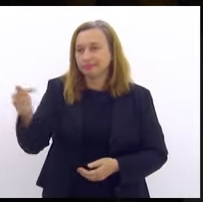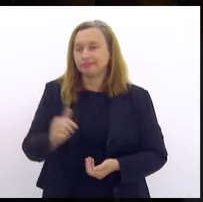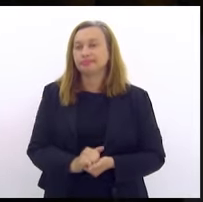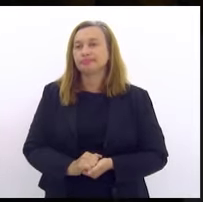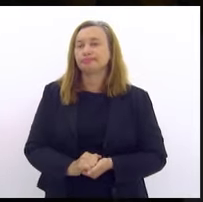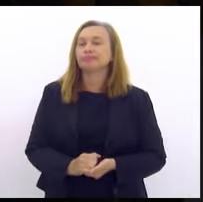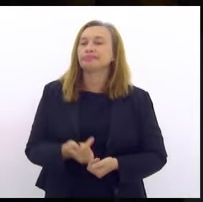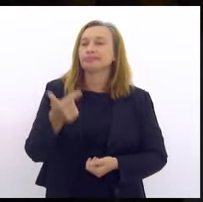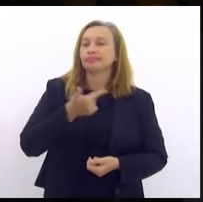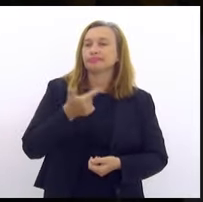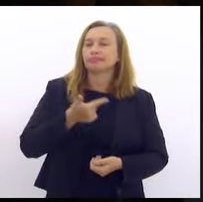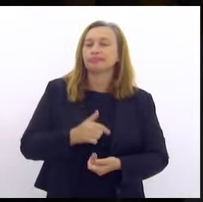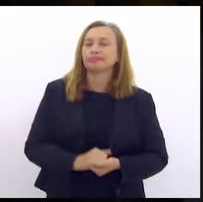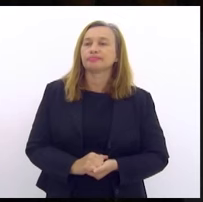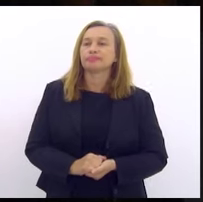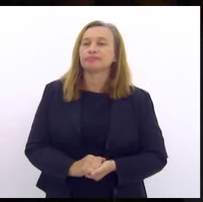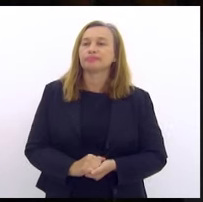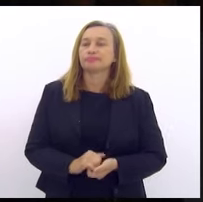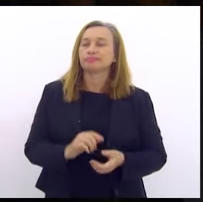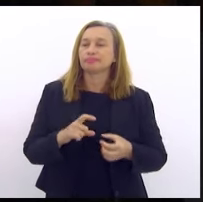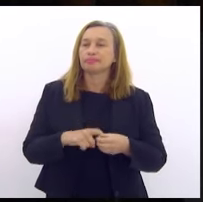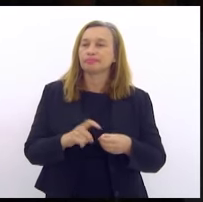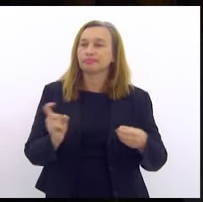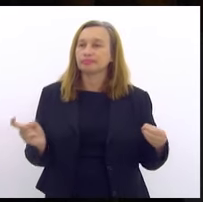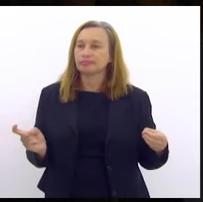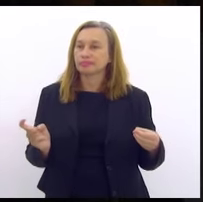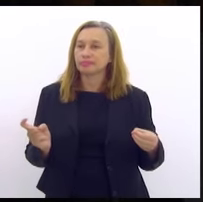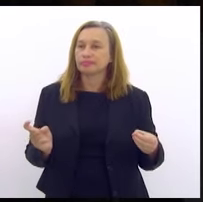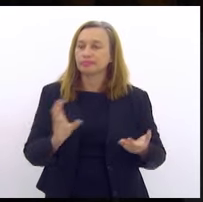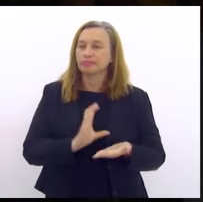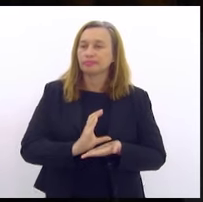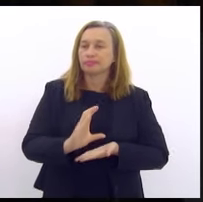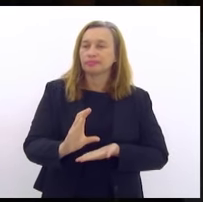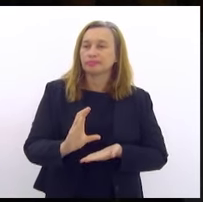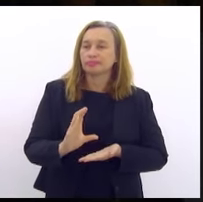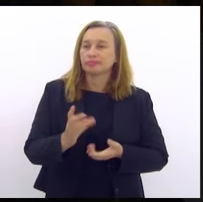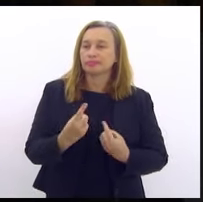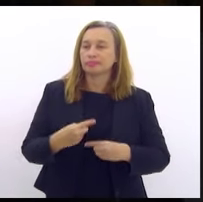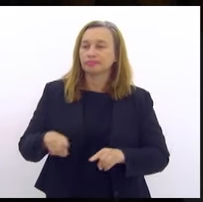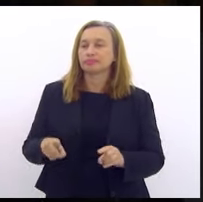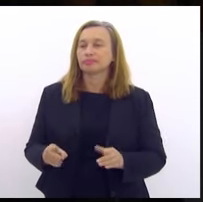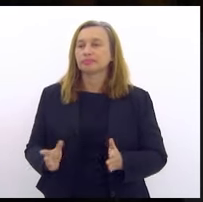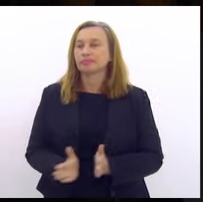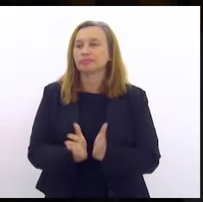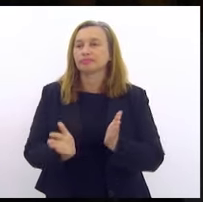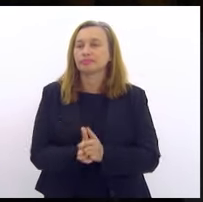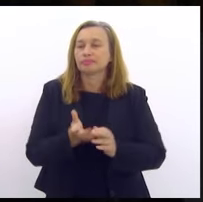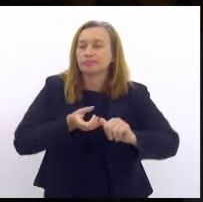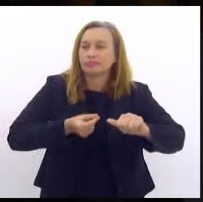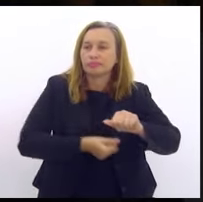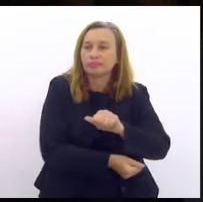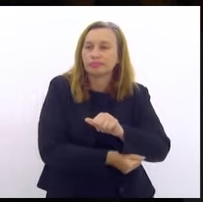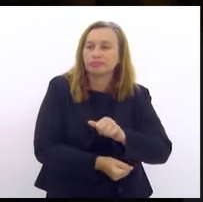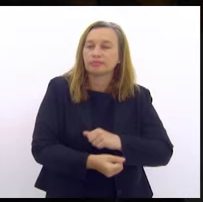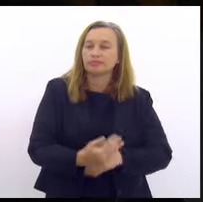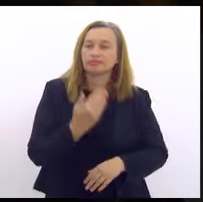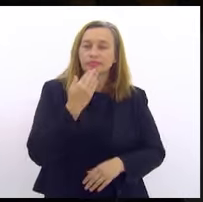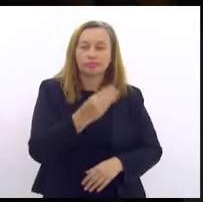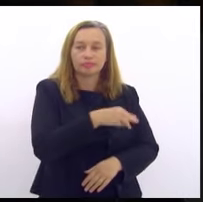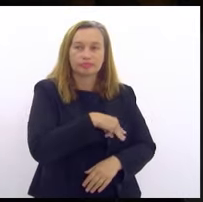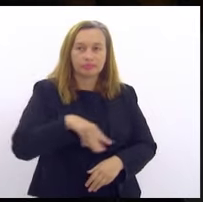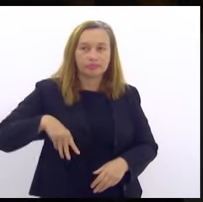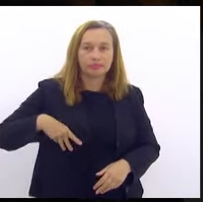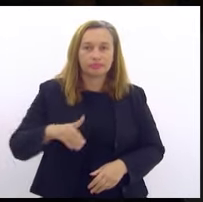a segunda, desvinculando os repasses do Fundo Estadual de Combate à Pobreza. A gente acionou o Ministério Público, a gente acionou a